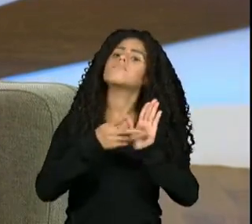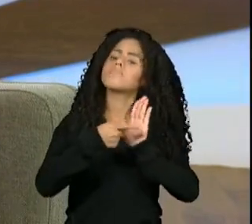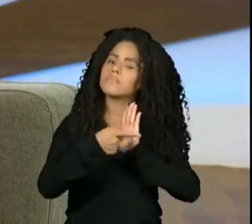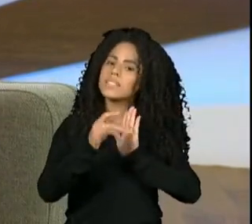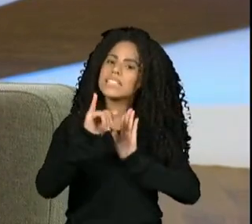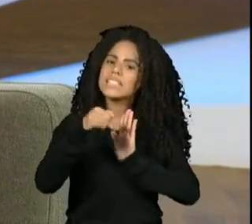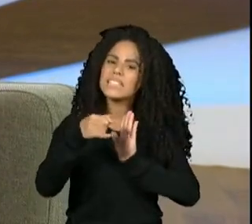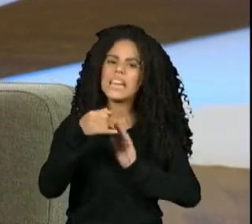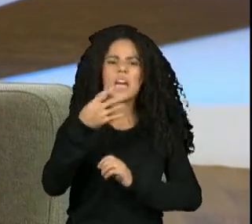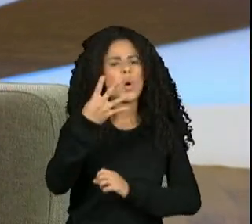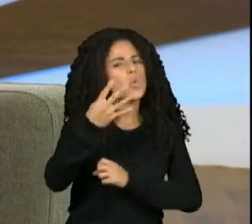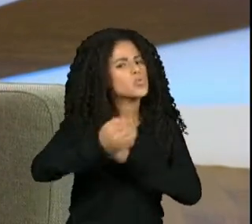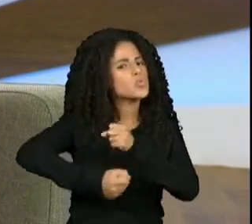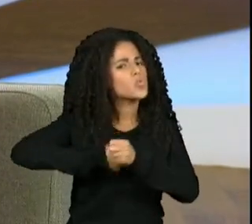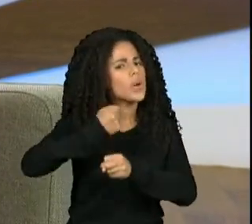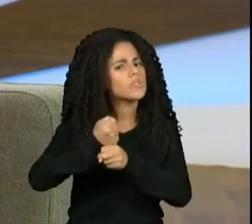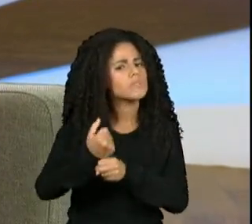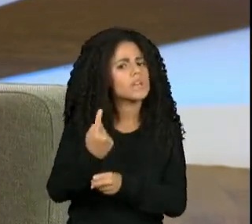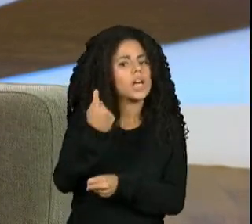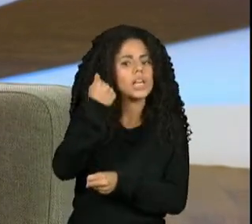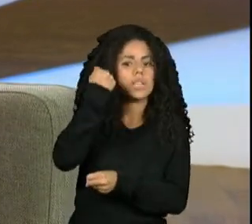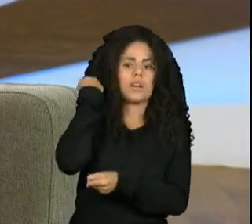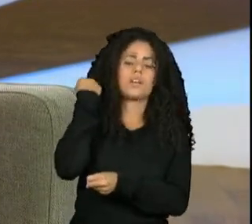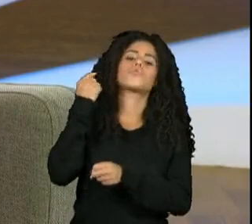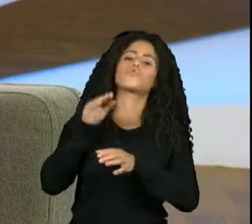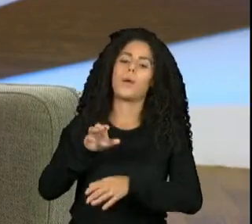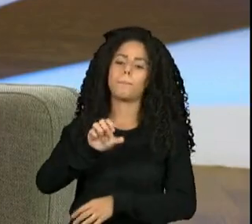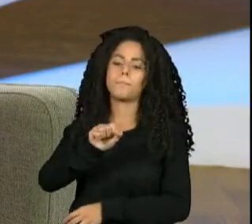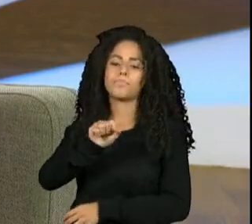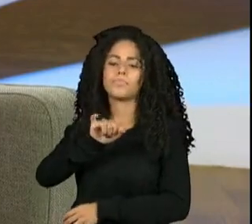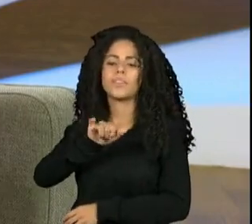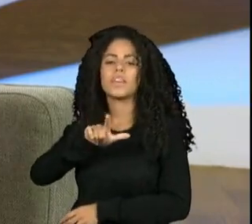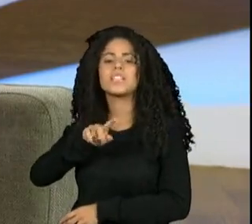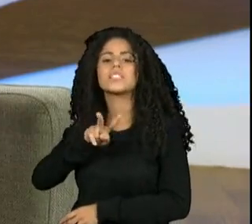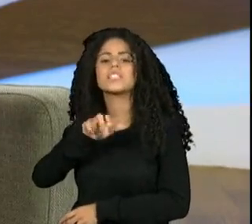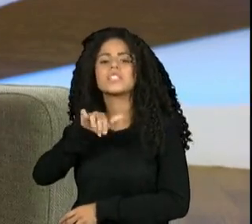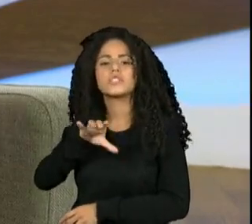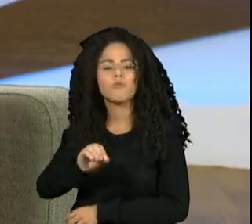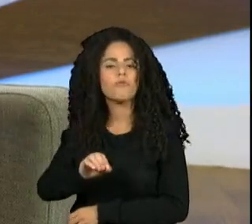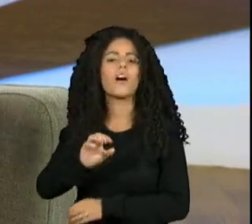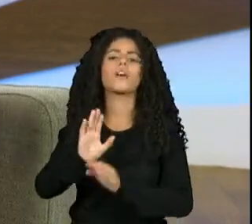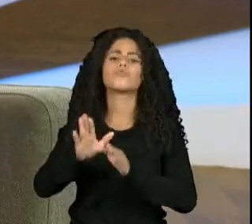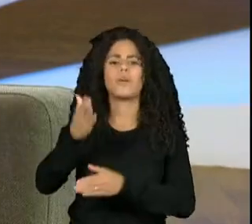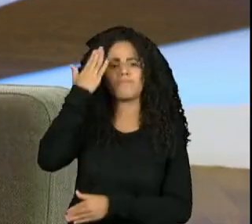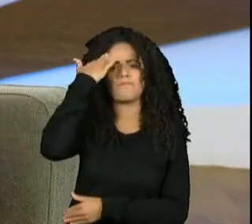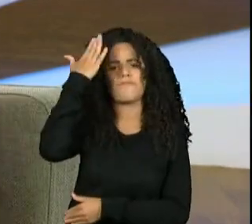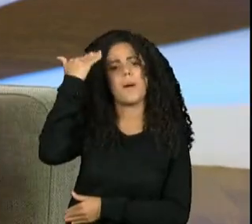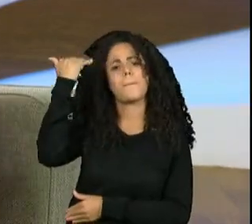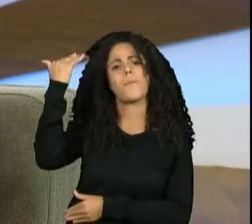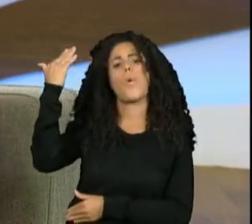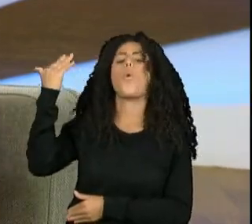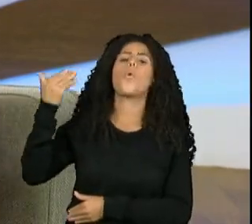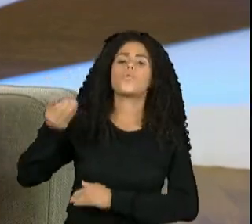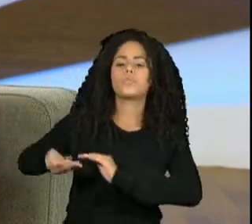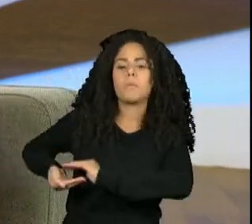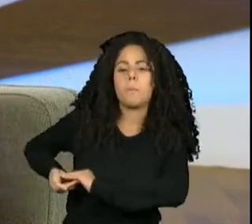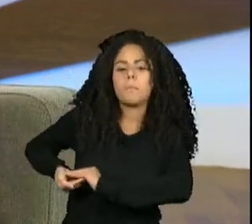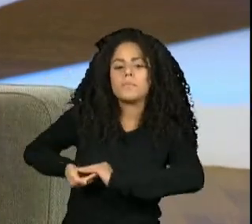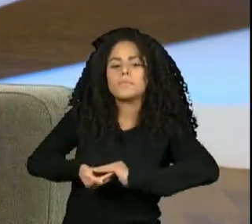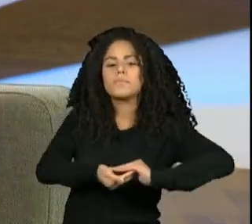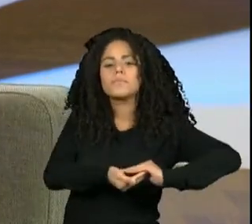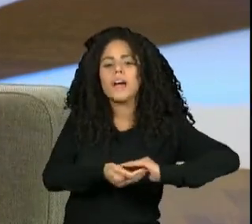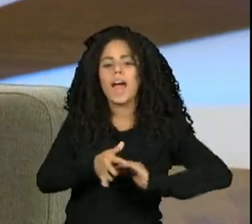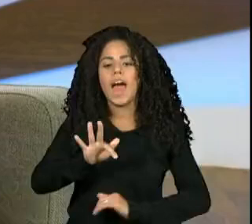há 3, 4 anos atrás. O professor Silvano Raia, que é o líder, o maior pioneiro de transplantes de